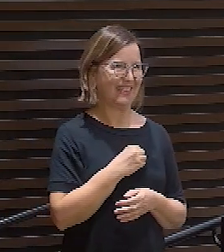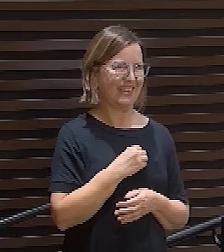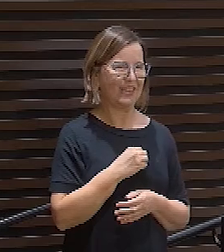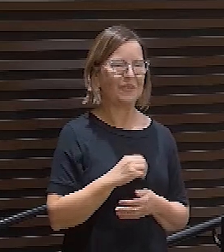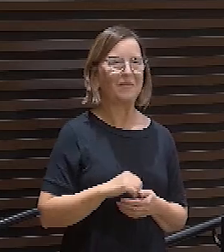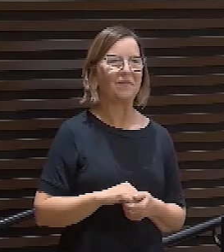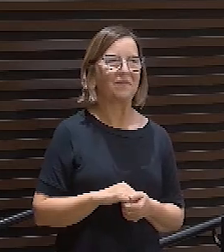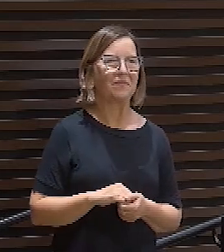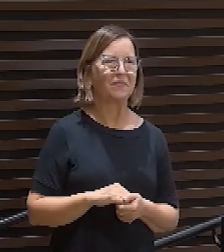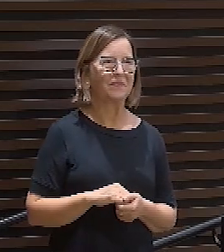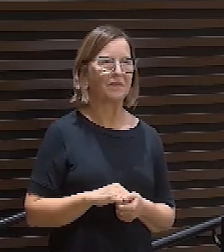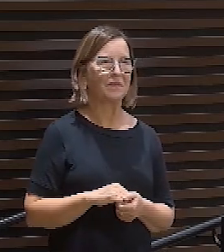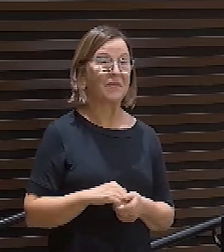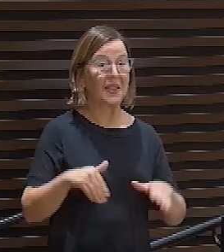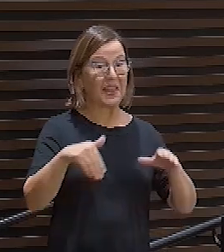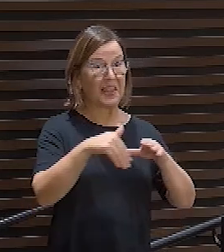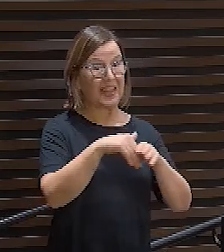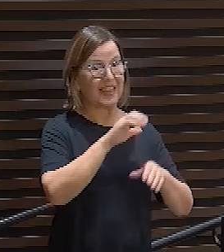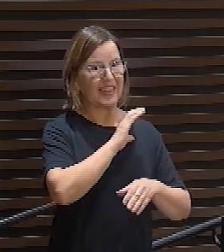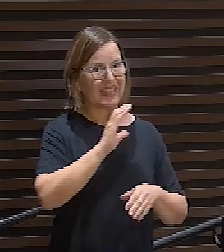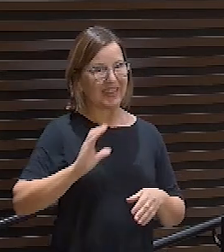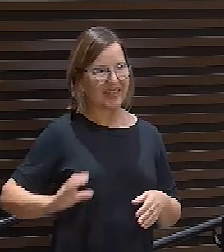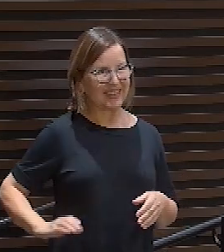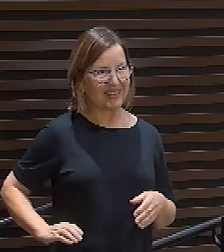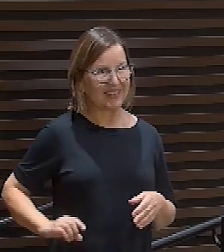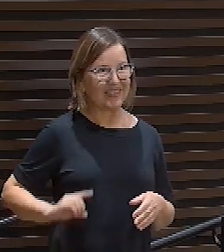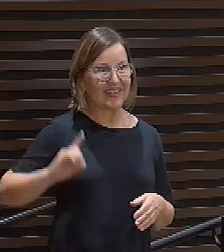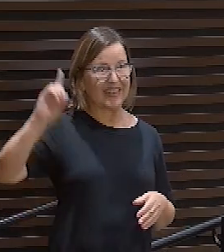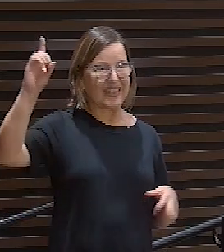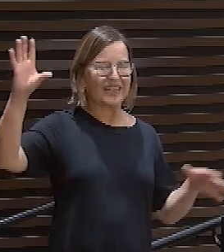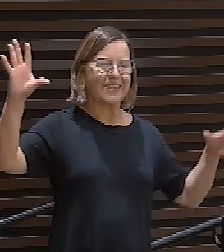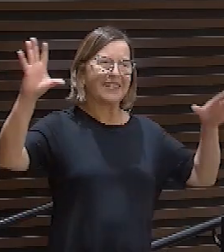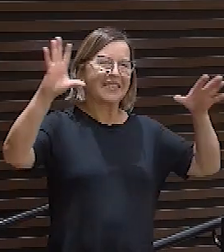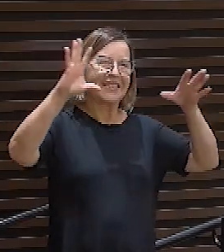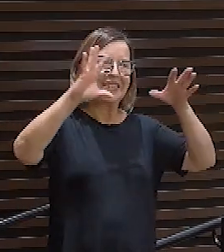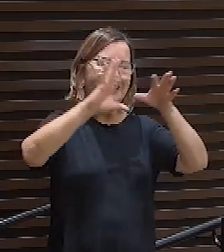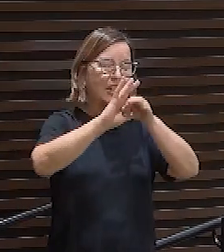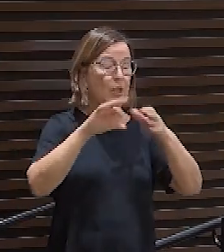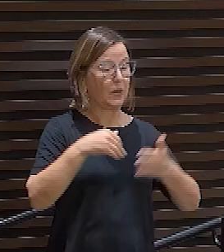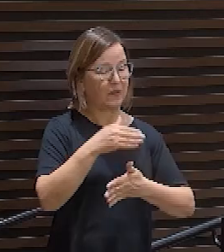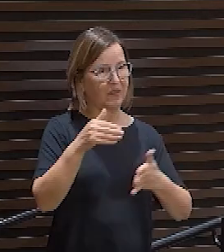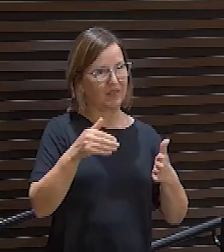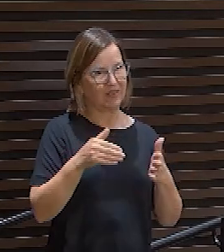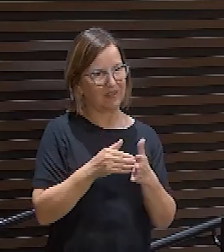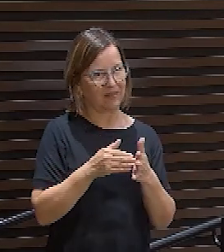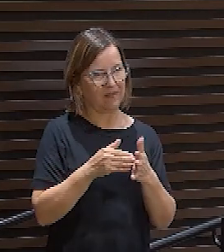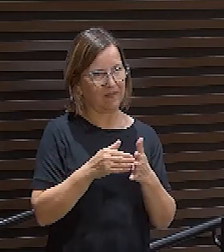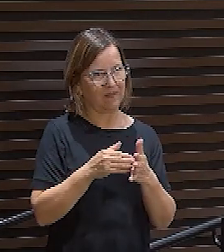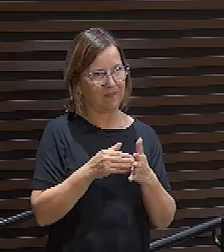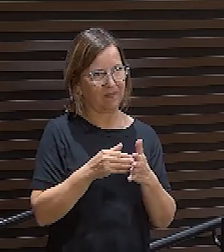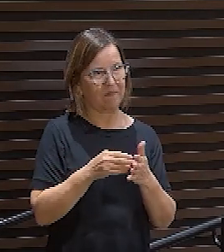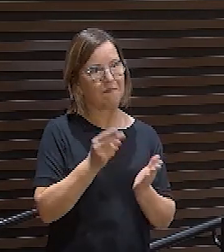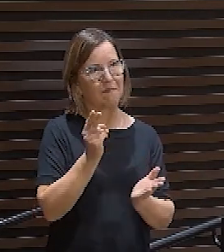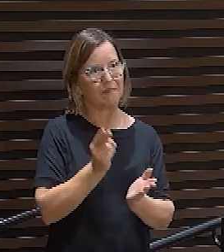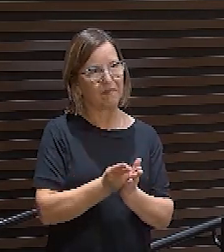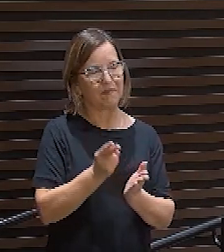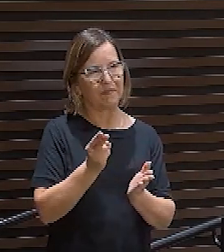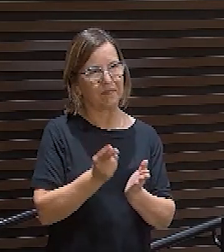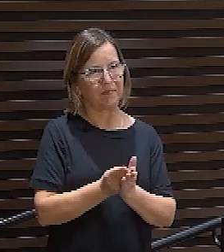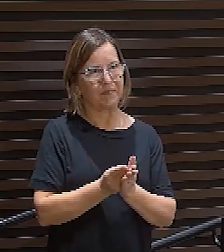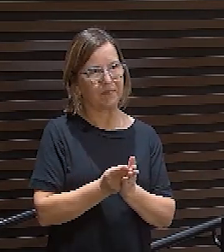Nele, em Cristo, Ele vai restaurar tudo, até mesmo